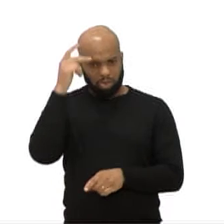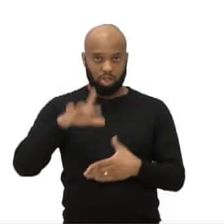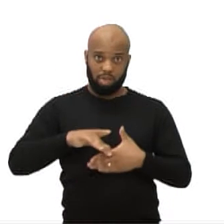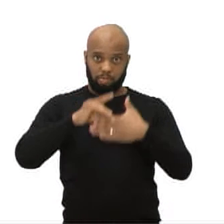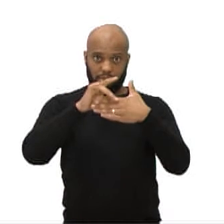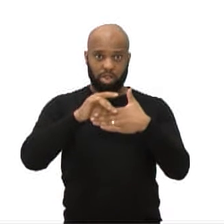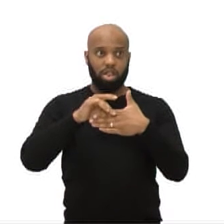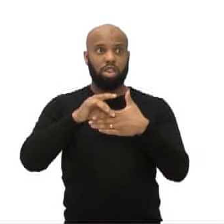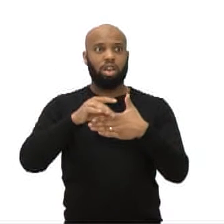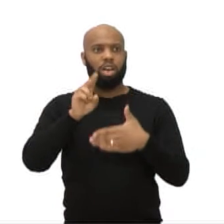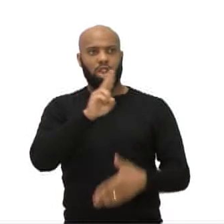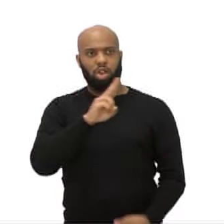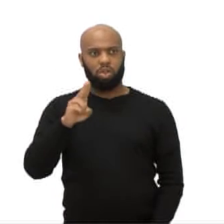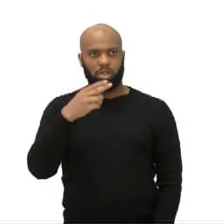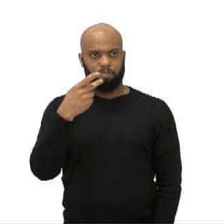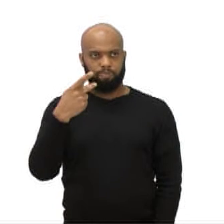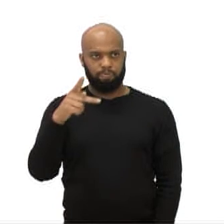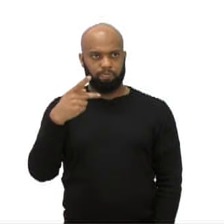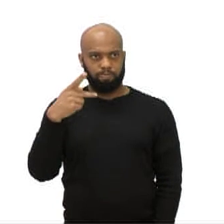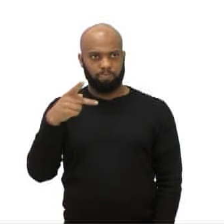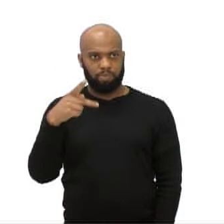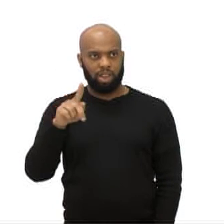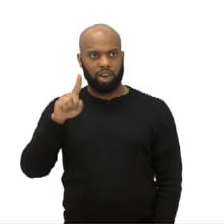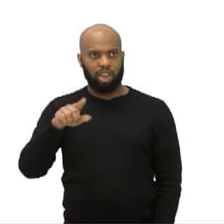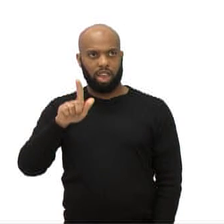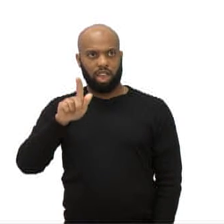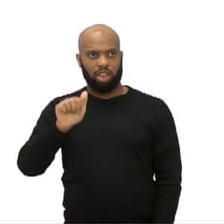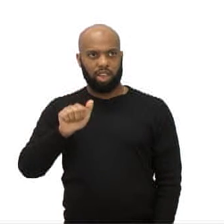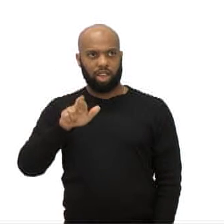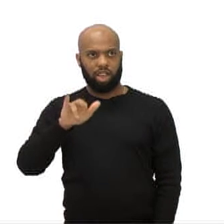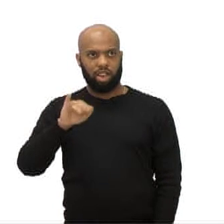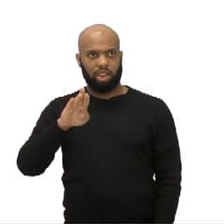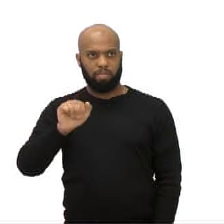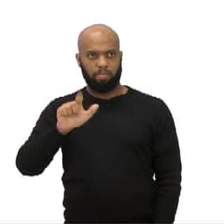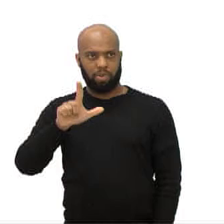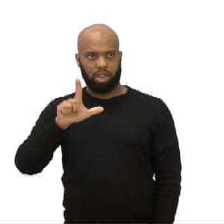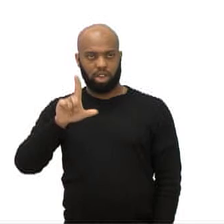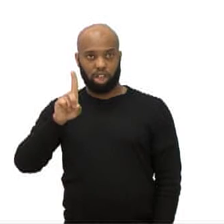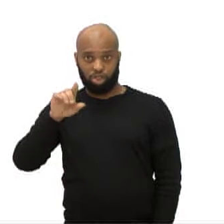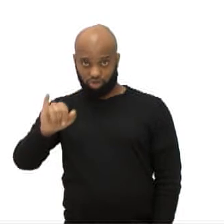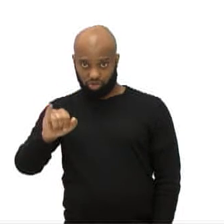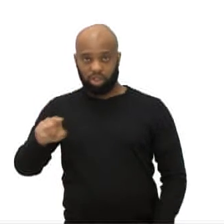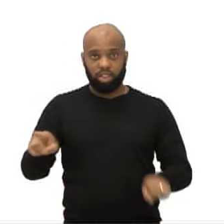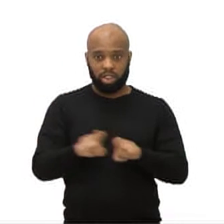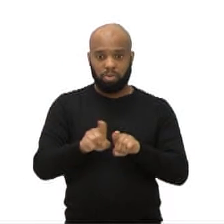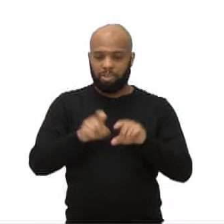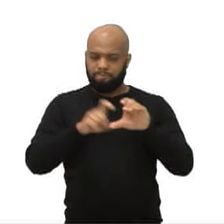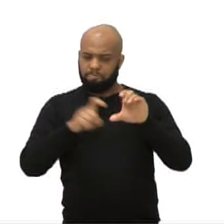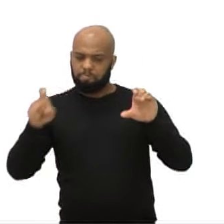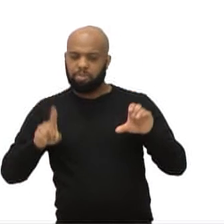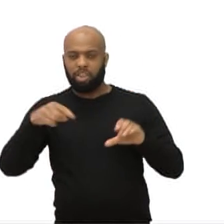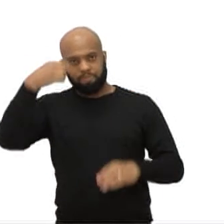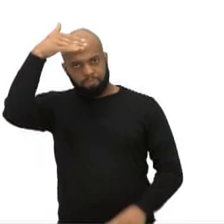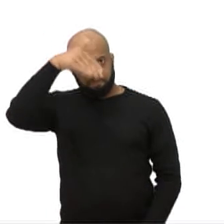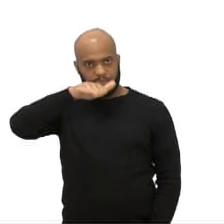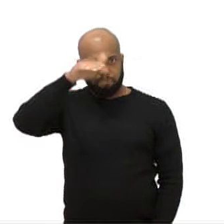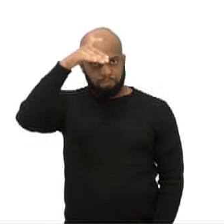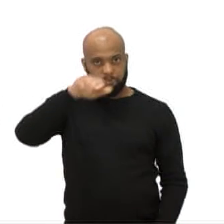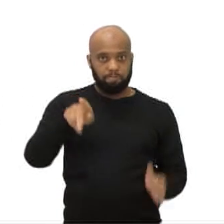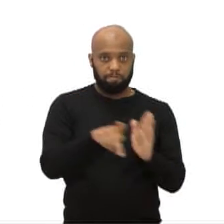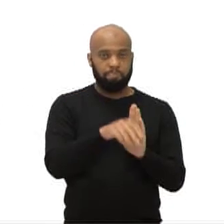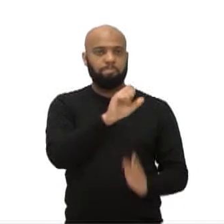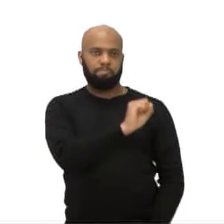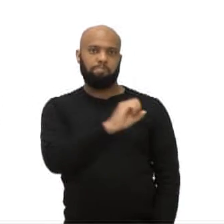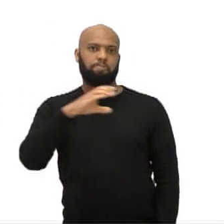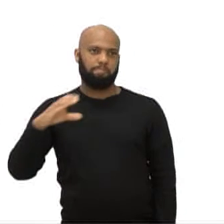Garibaldi, fundando a República Juliana. O território independente também ficou conhecido como República Catarinense